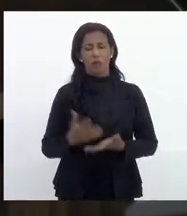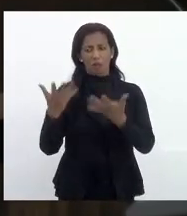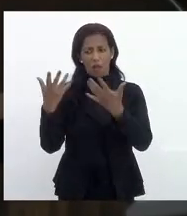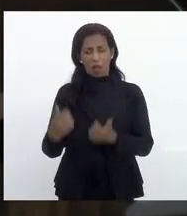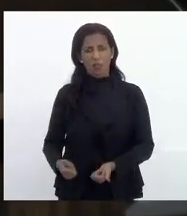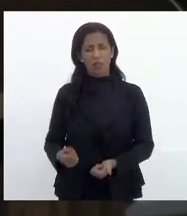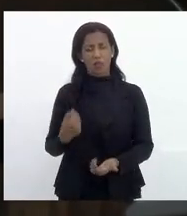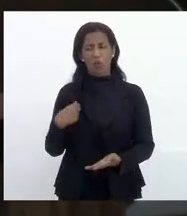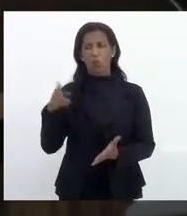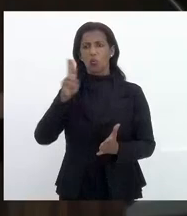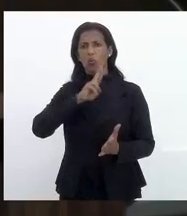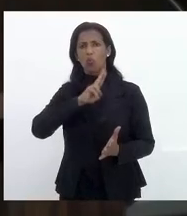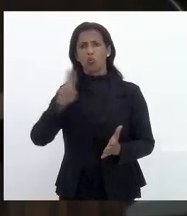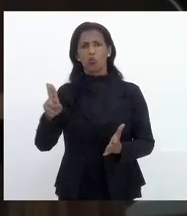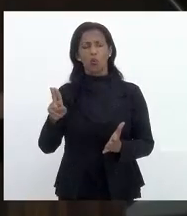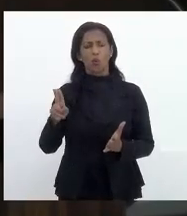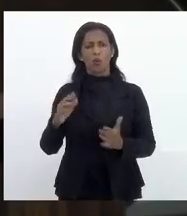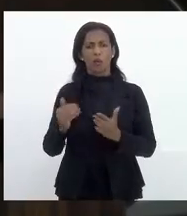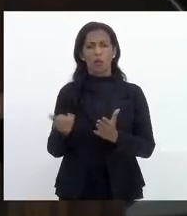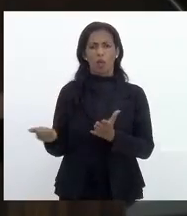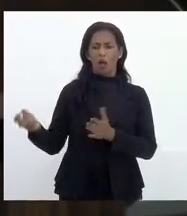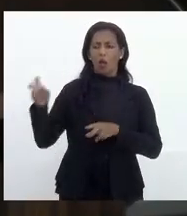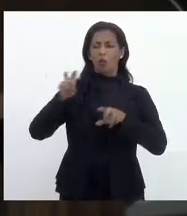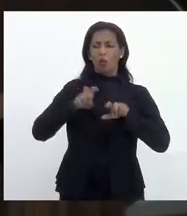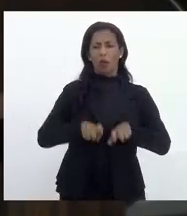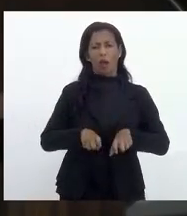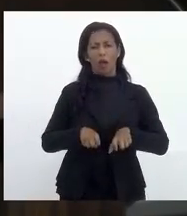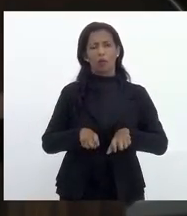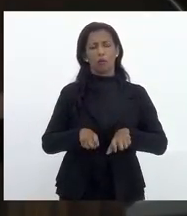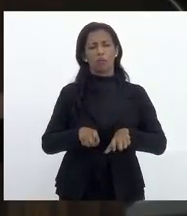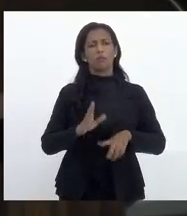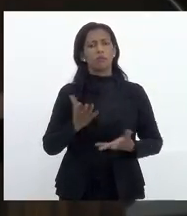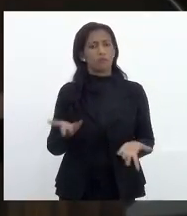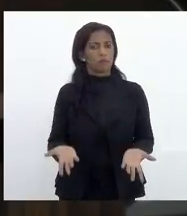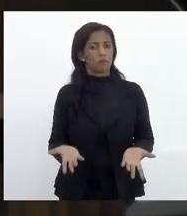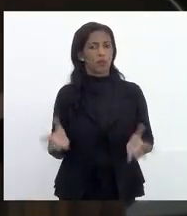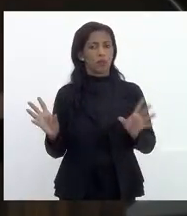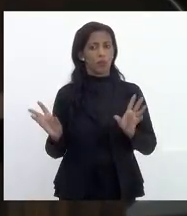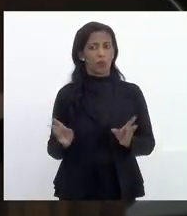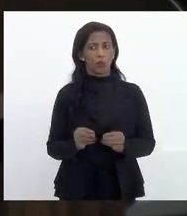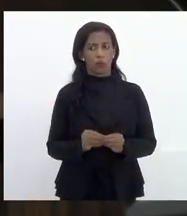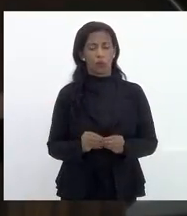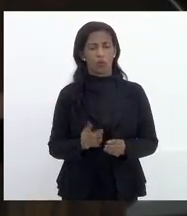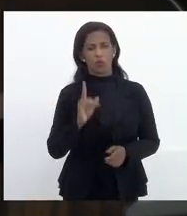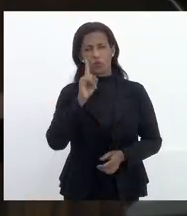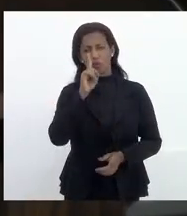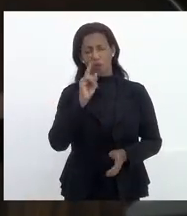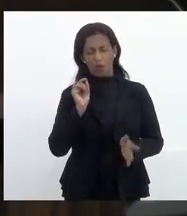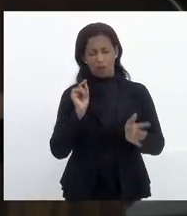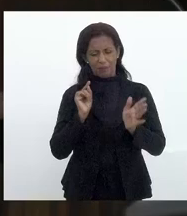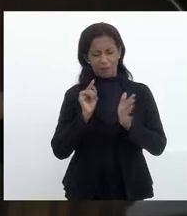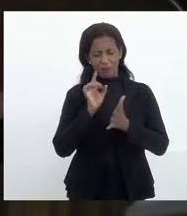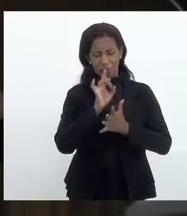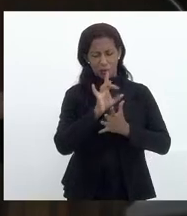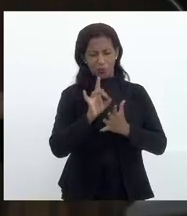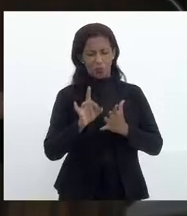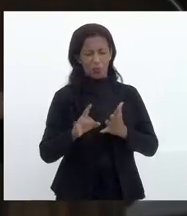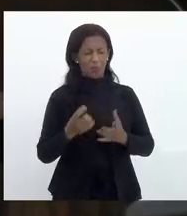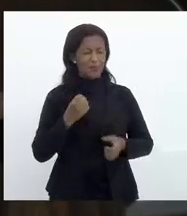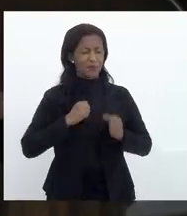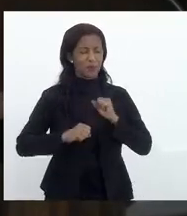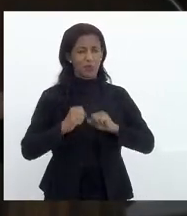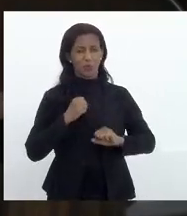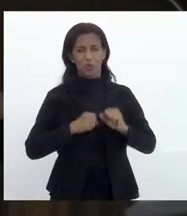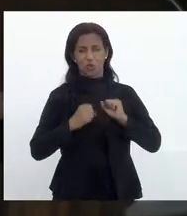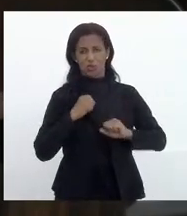submeter o seu nome a um cargo eletivo então para concluir Doutor Sérgio eu queria que fazer algumas ponderações que me